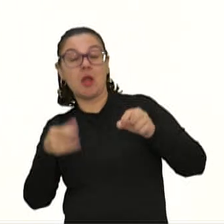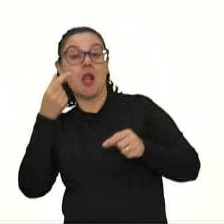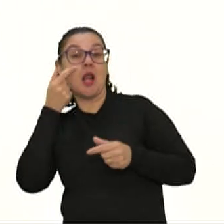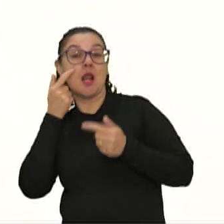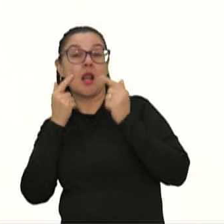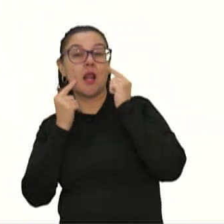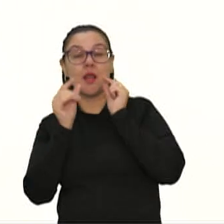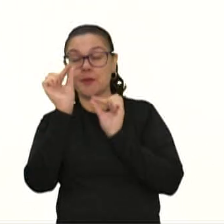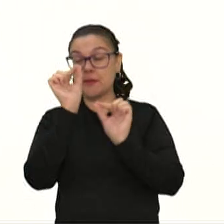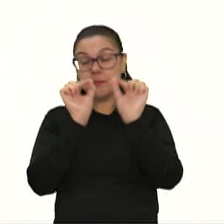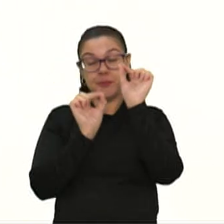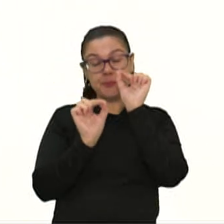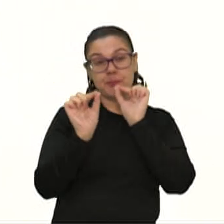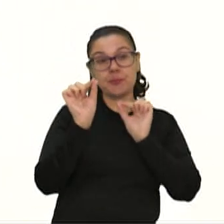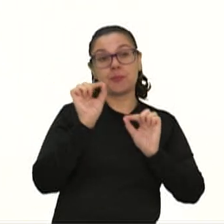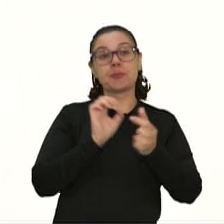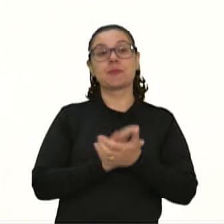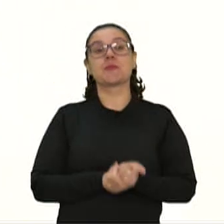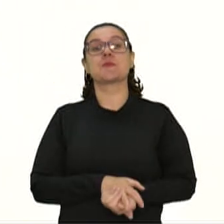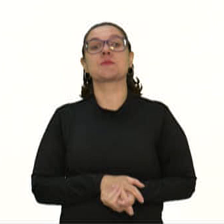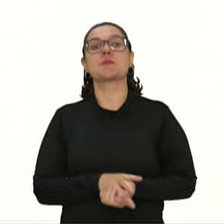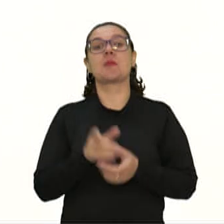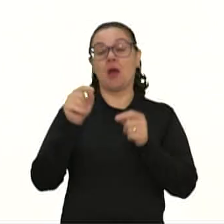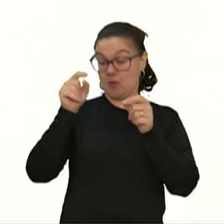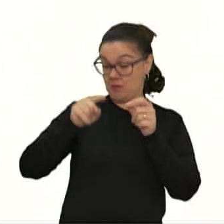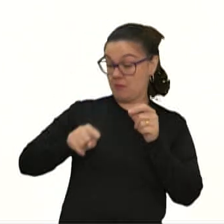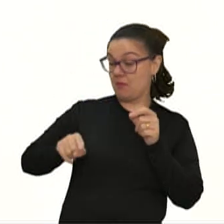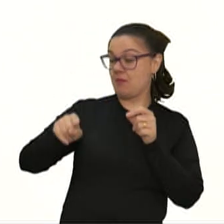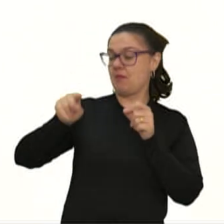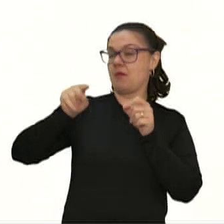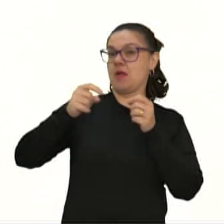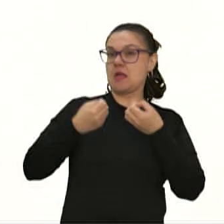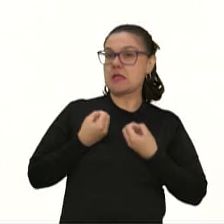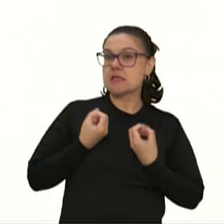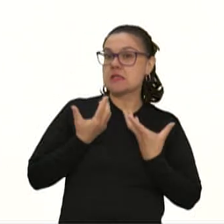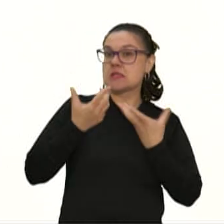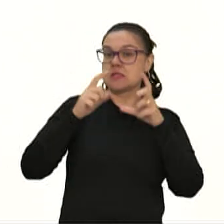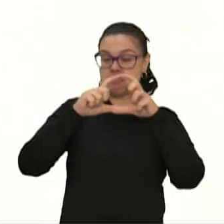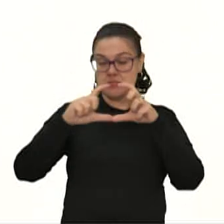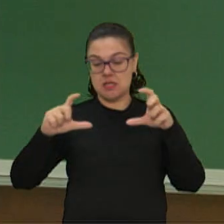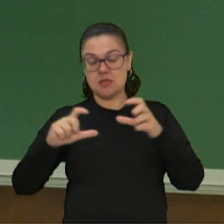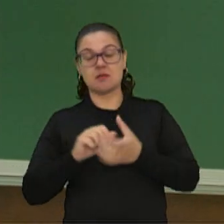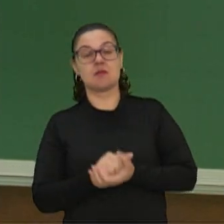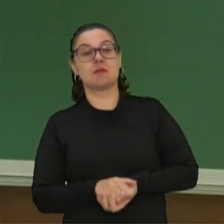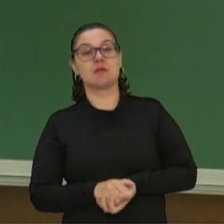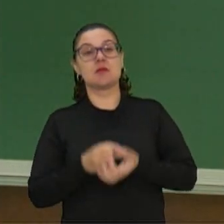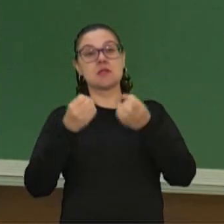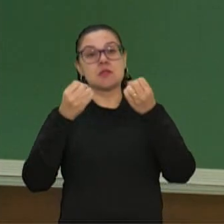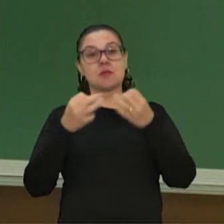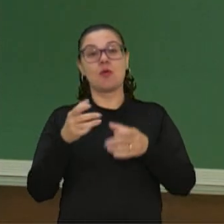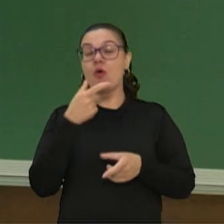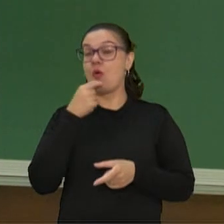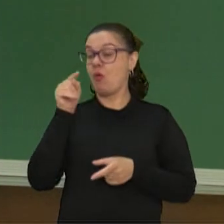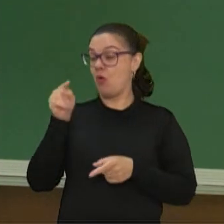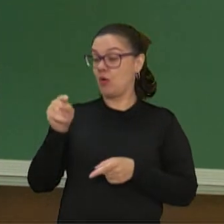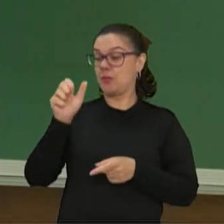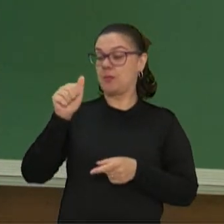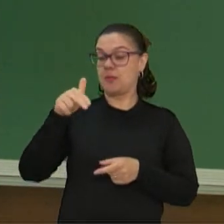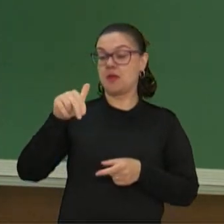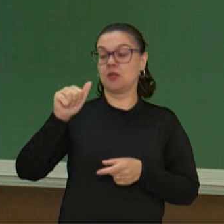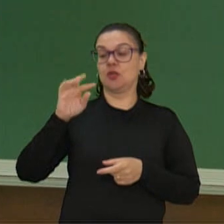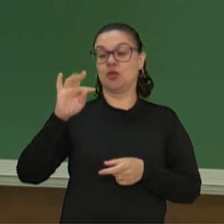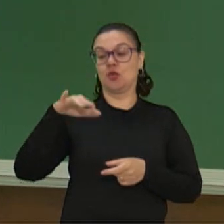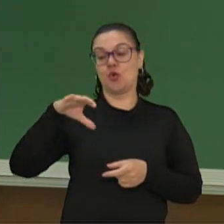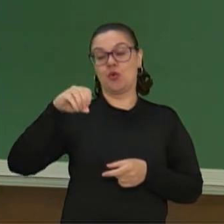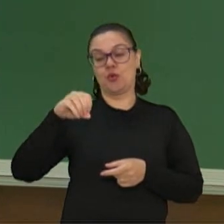bem pequeninas. Estes versos, no Romanceiro da Inconfidência, são do próprio Tomás Antônio